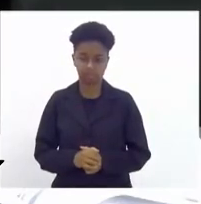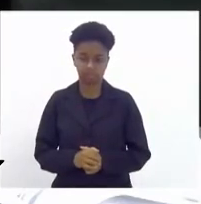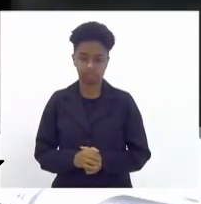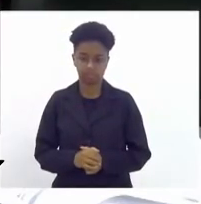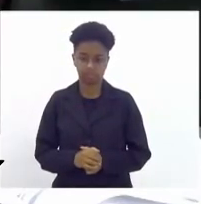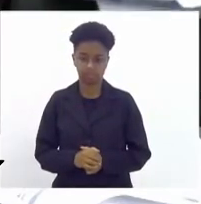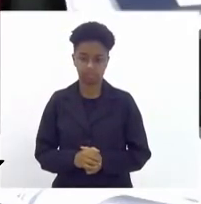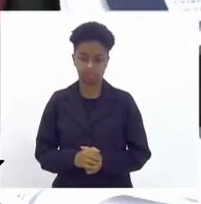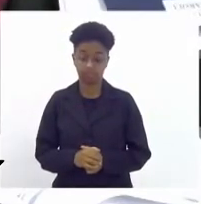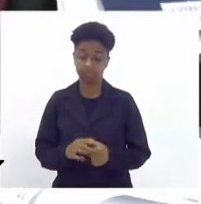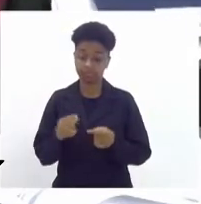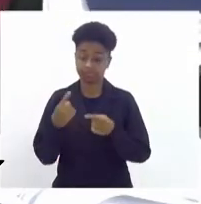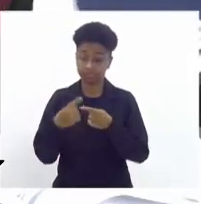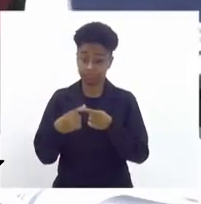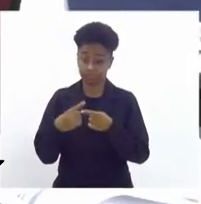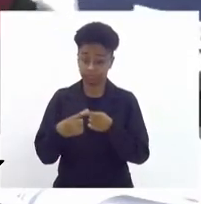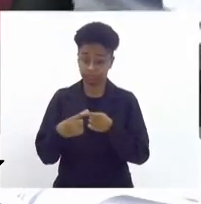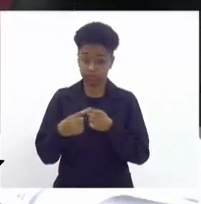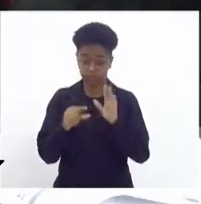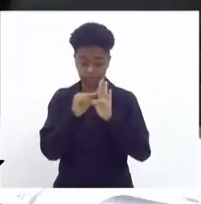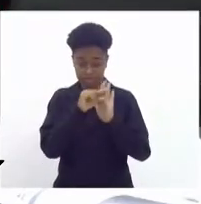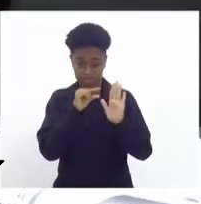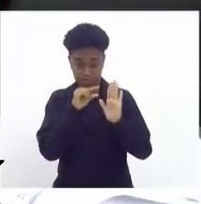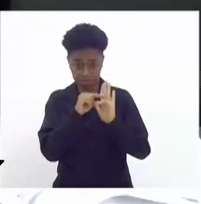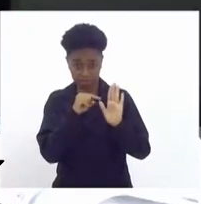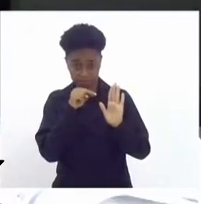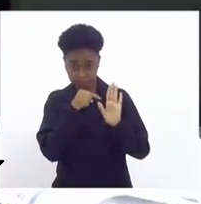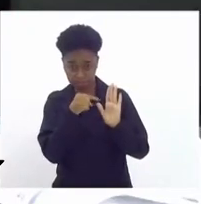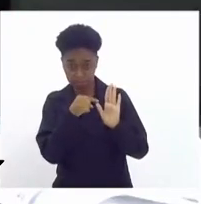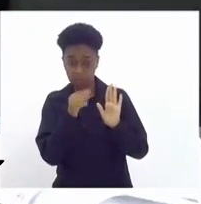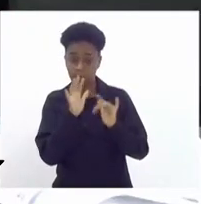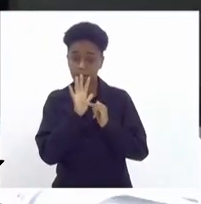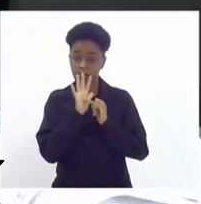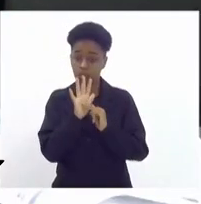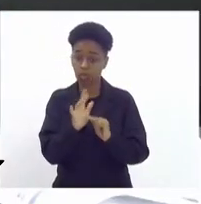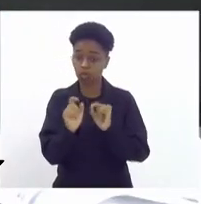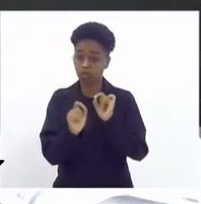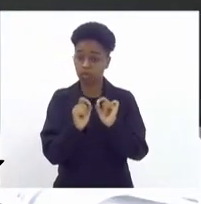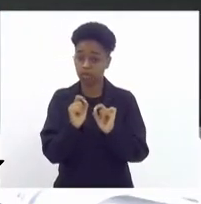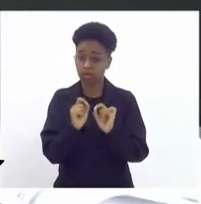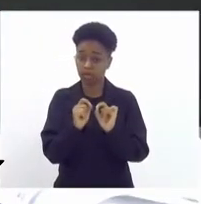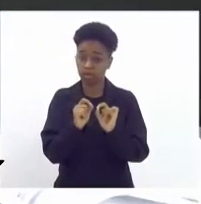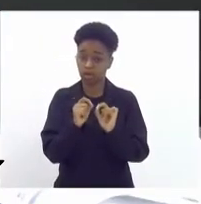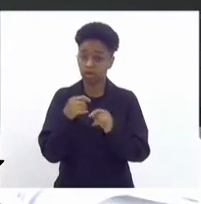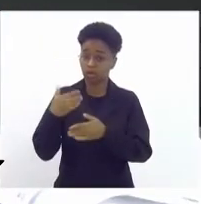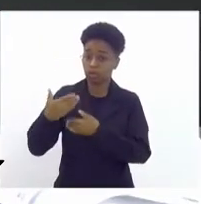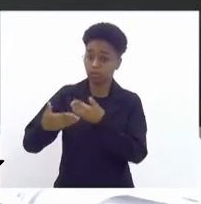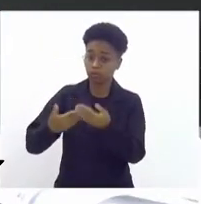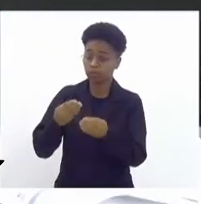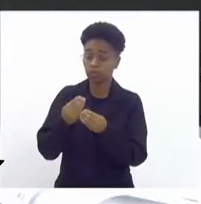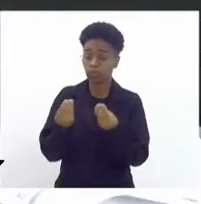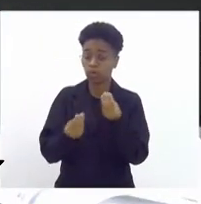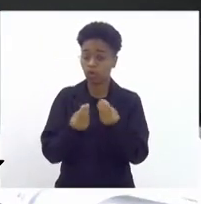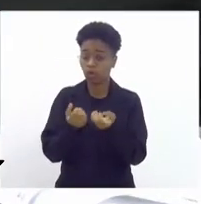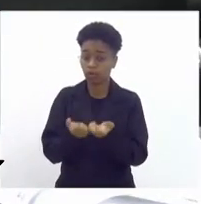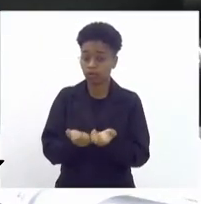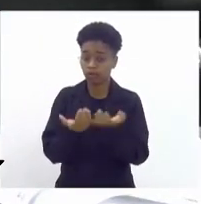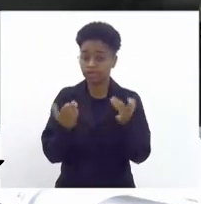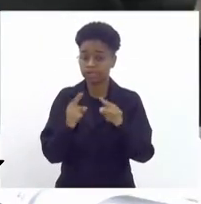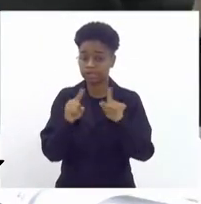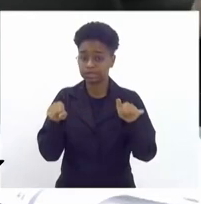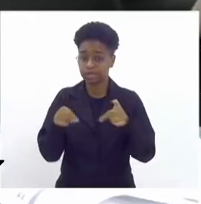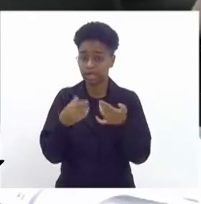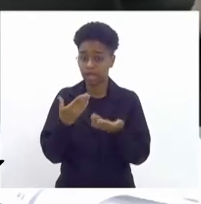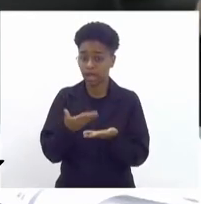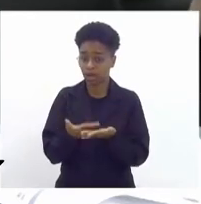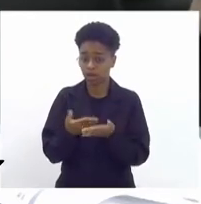Porque a ementa do projeto estabelece procedimento para a oferta das salas de aula em todas as